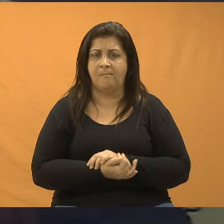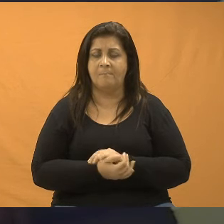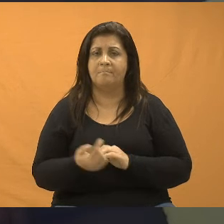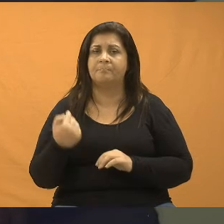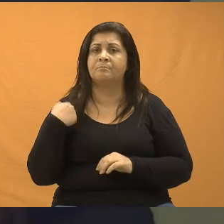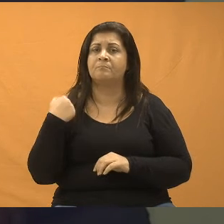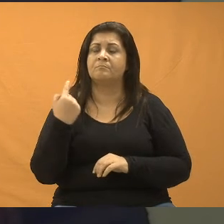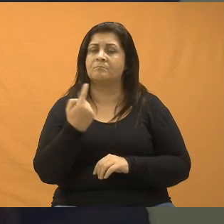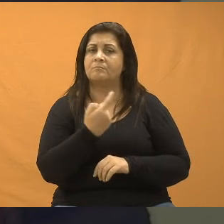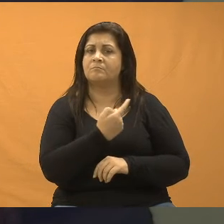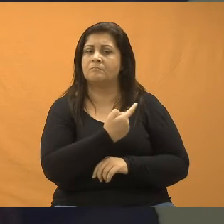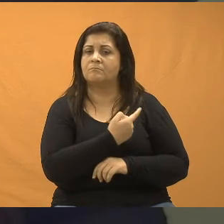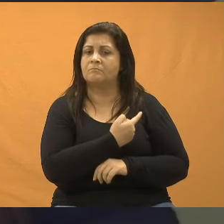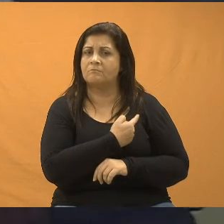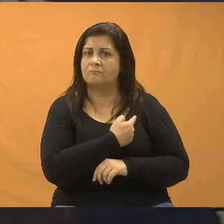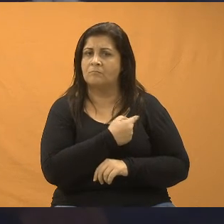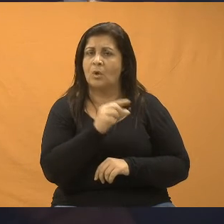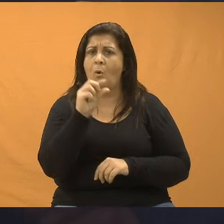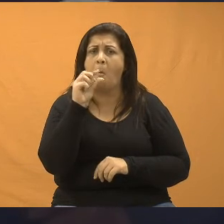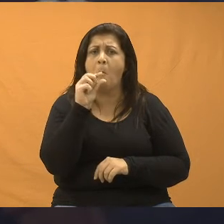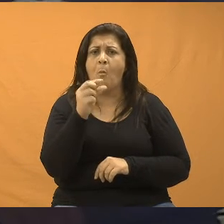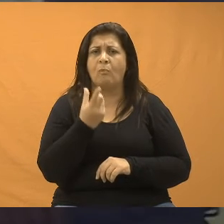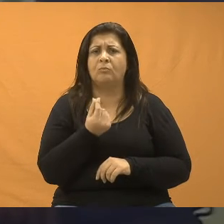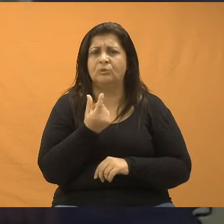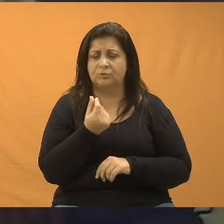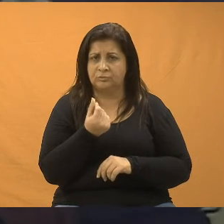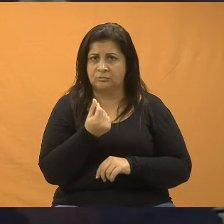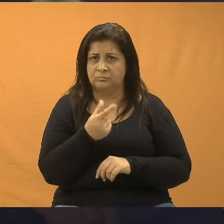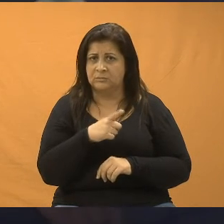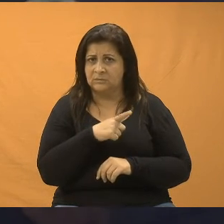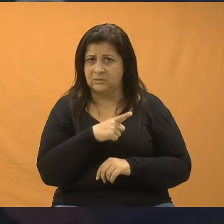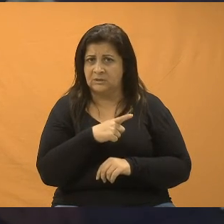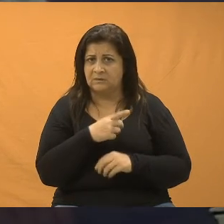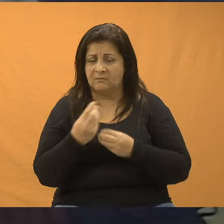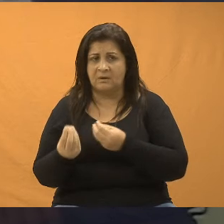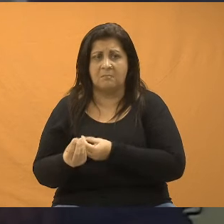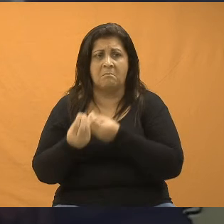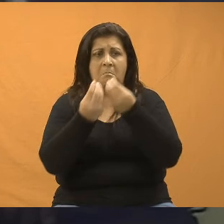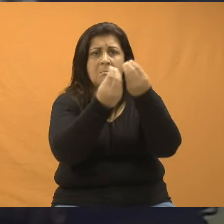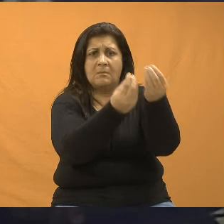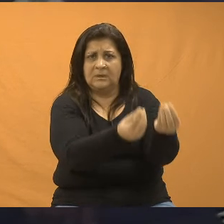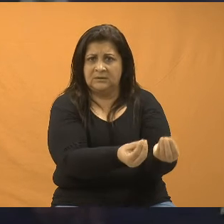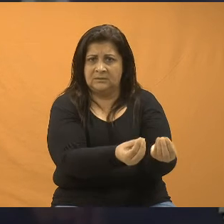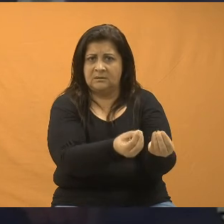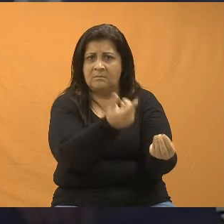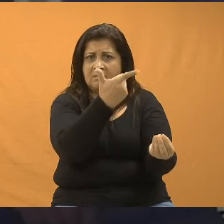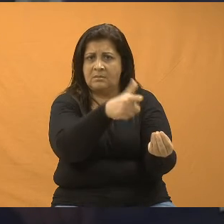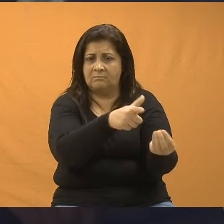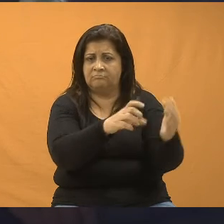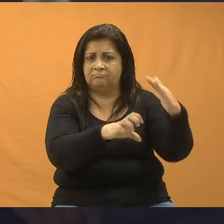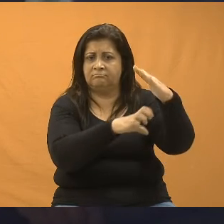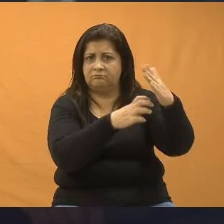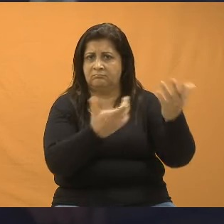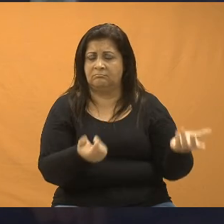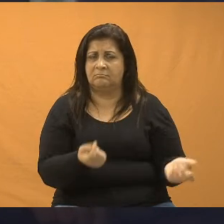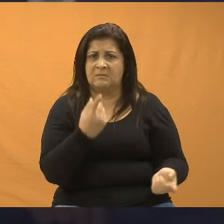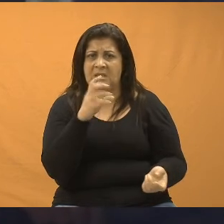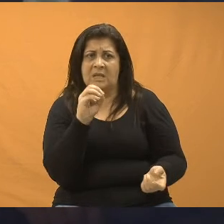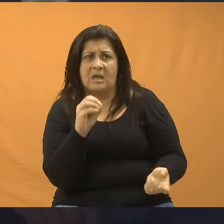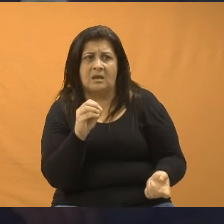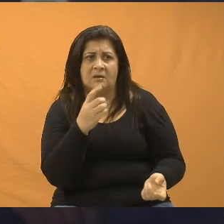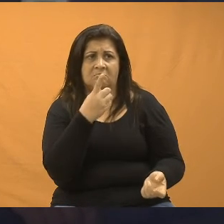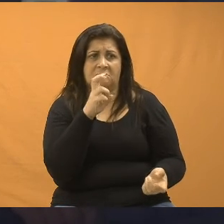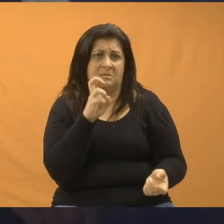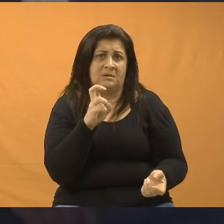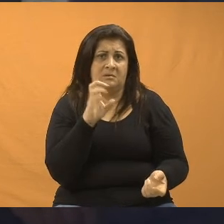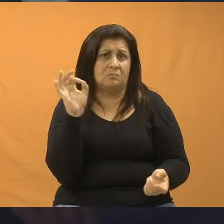nós vamos, dos poucos recursos que nós temos, repassar um percentual disso, 10, 15,